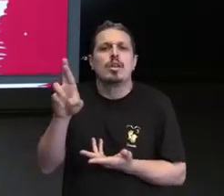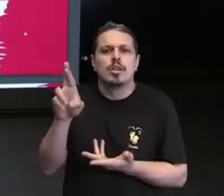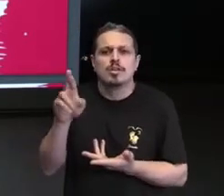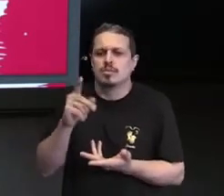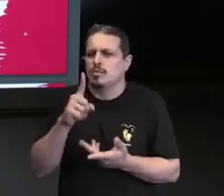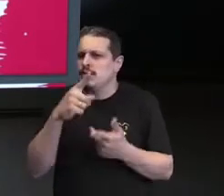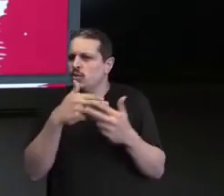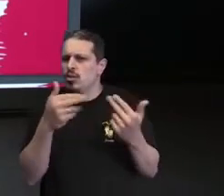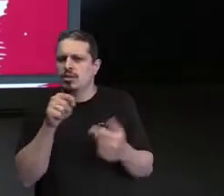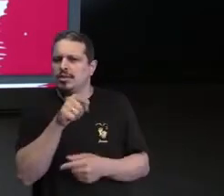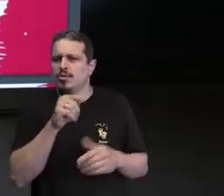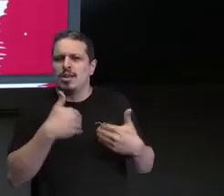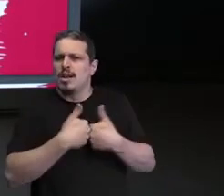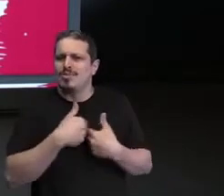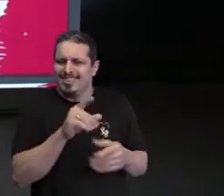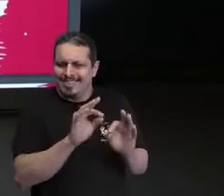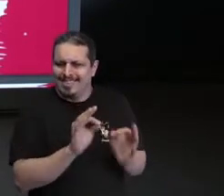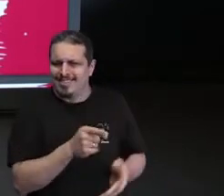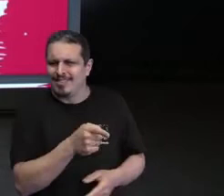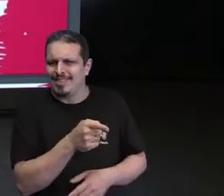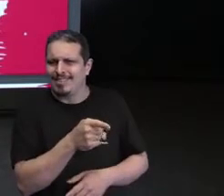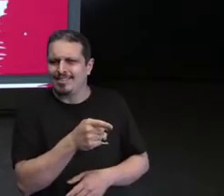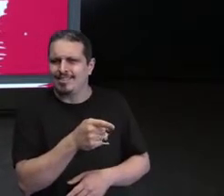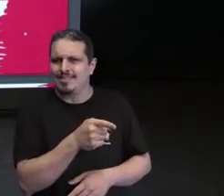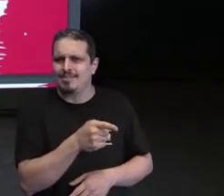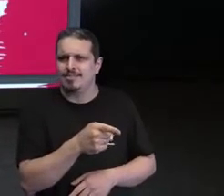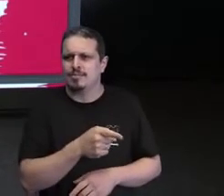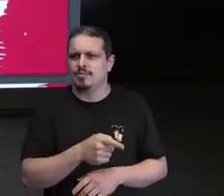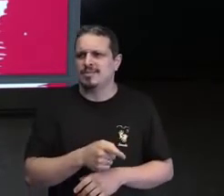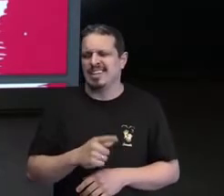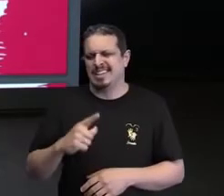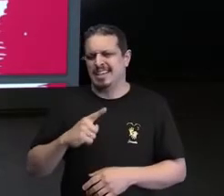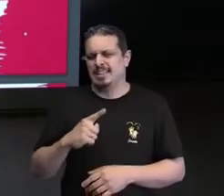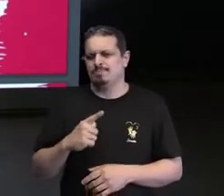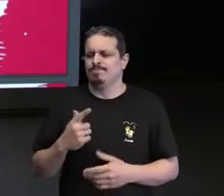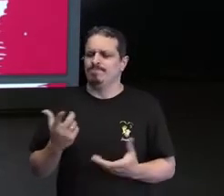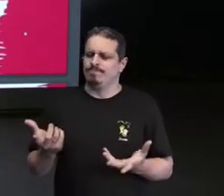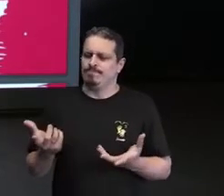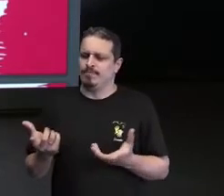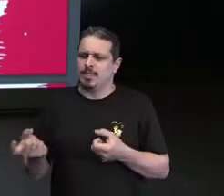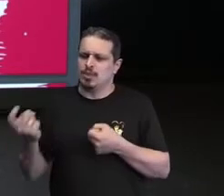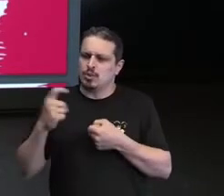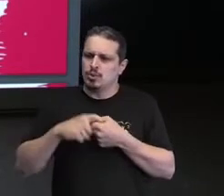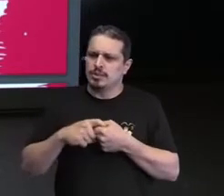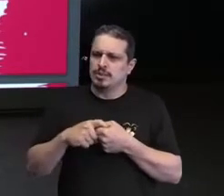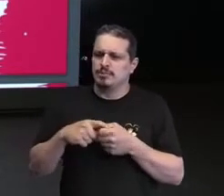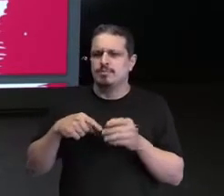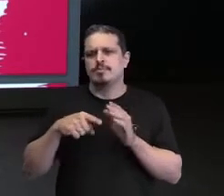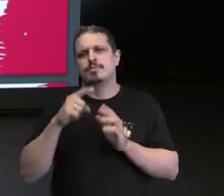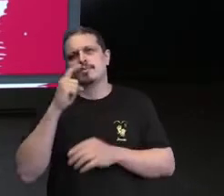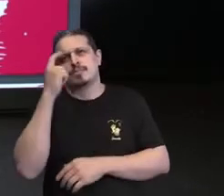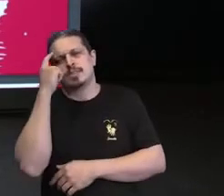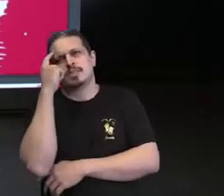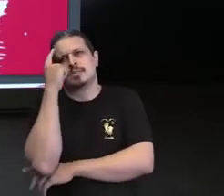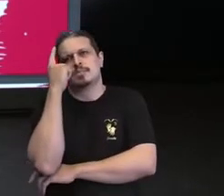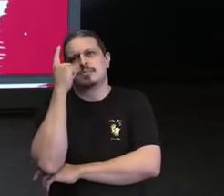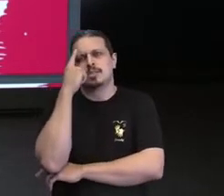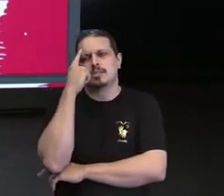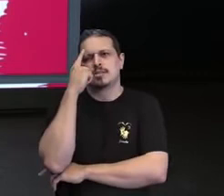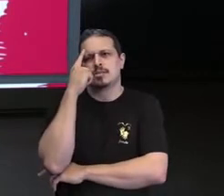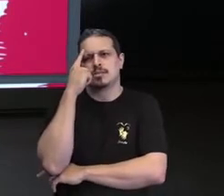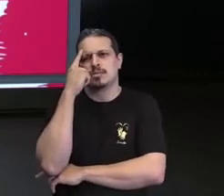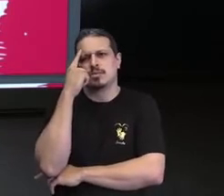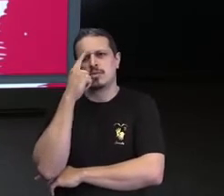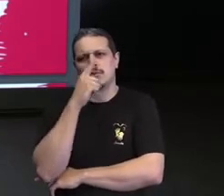não não isso não é para você e aí eu vou volta fazer uma pergunta que uma reflexão que eu gostaria que a gente pensasse